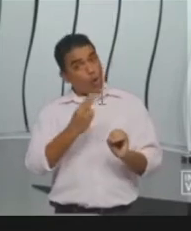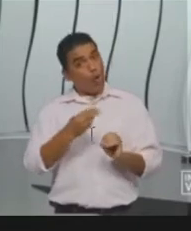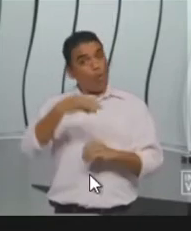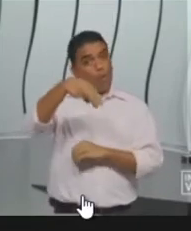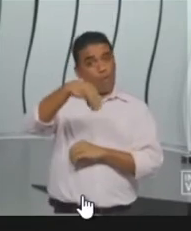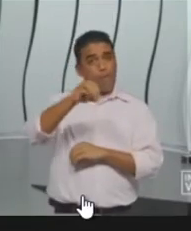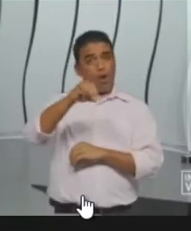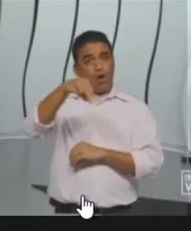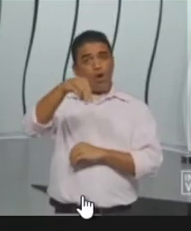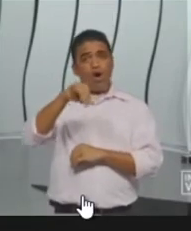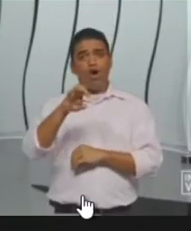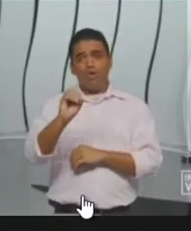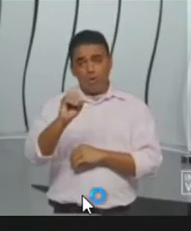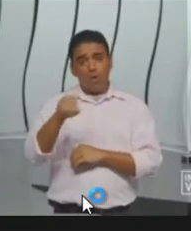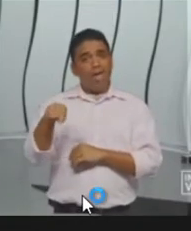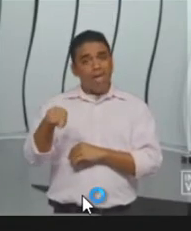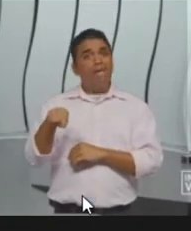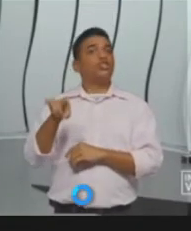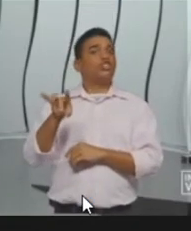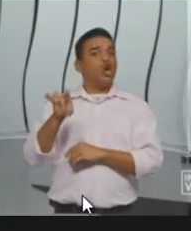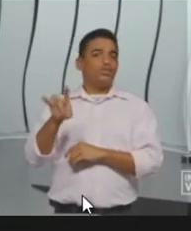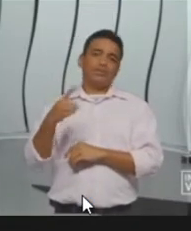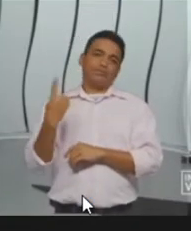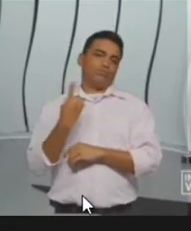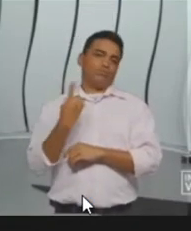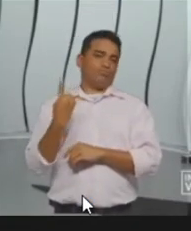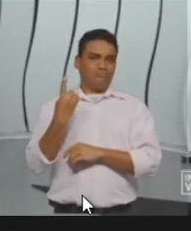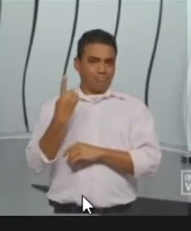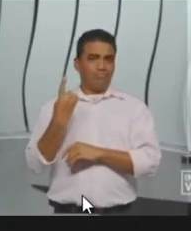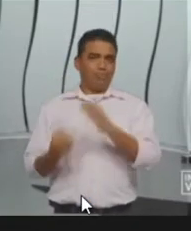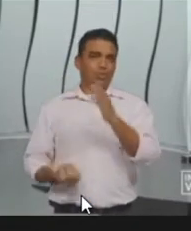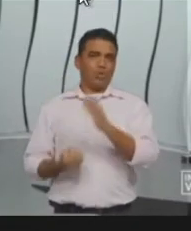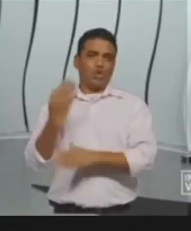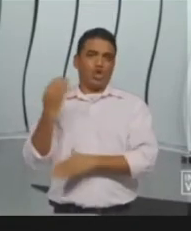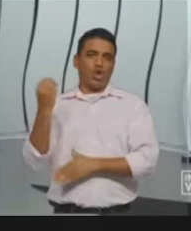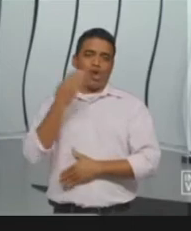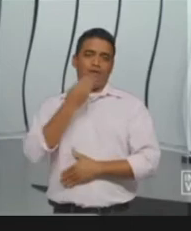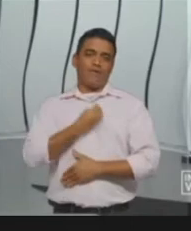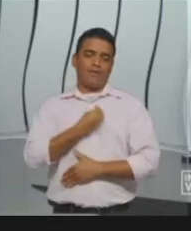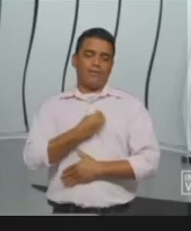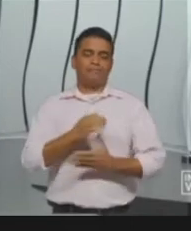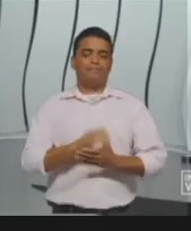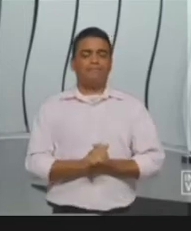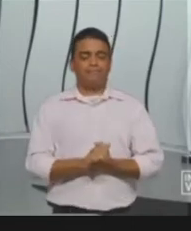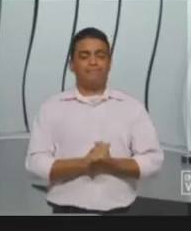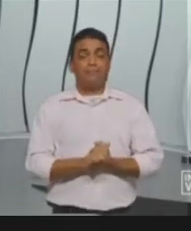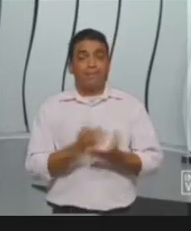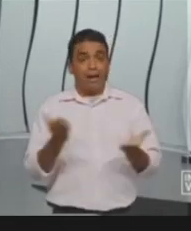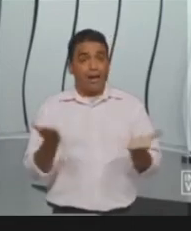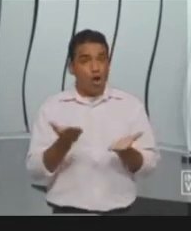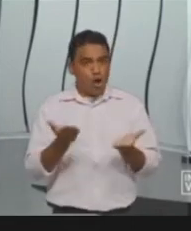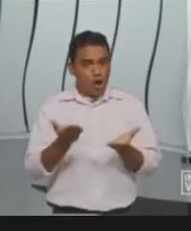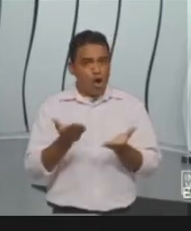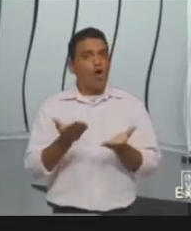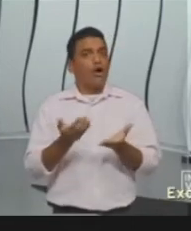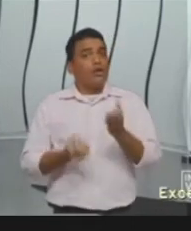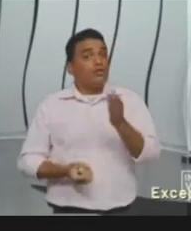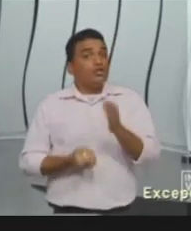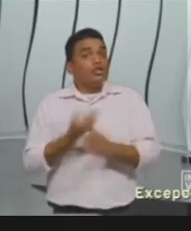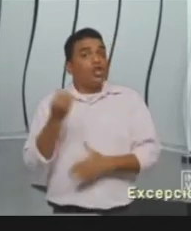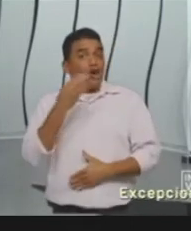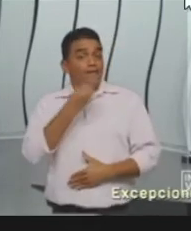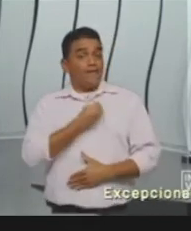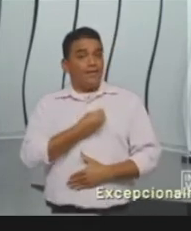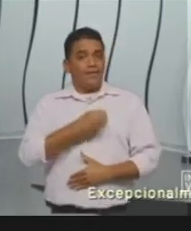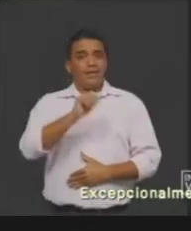ele mesmo produz os dois gametas. Vamos falar agora de reprodução assexuada. Na